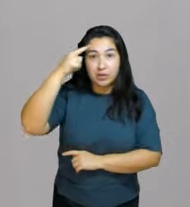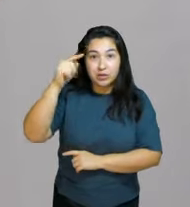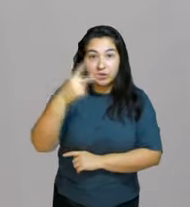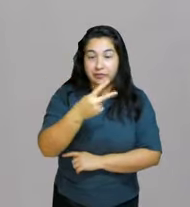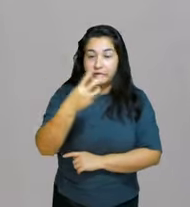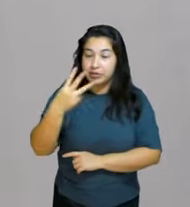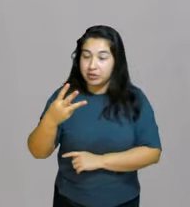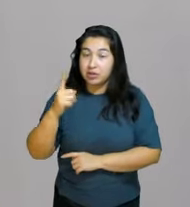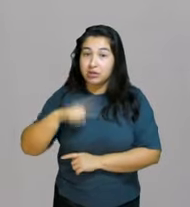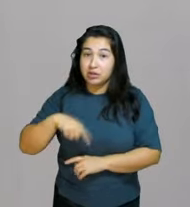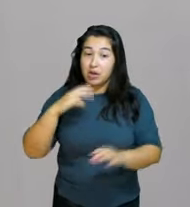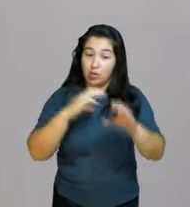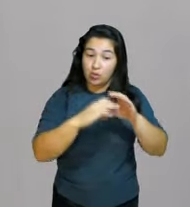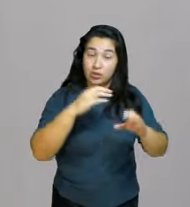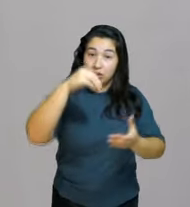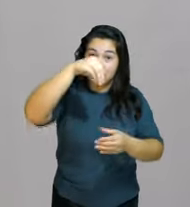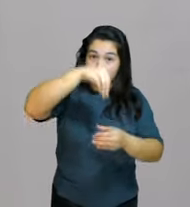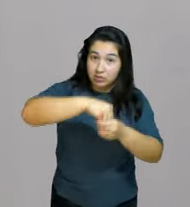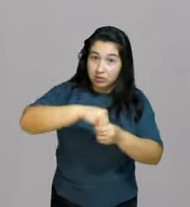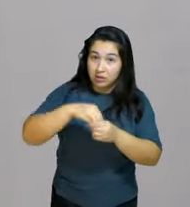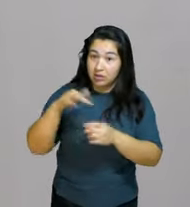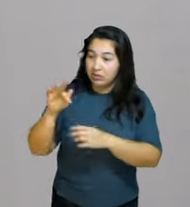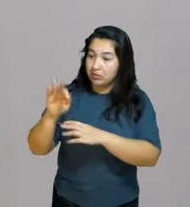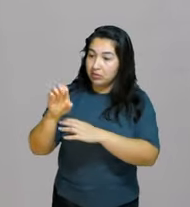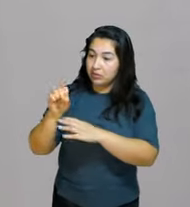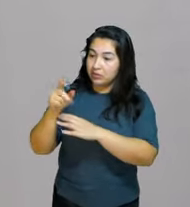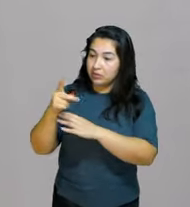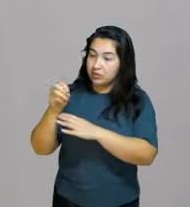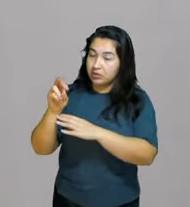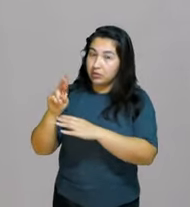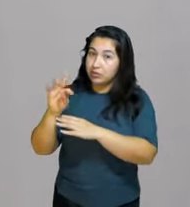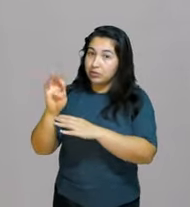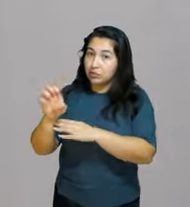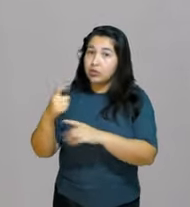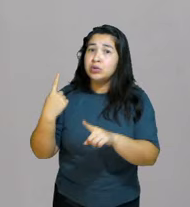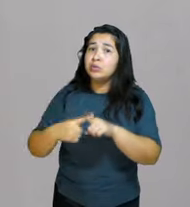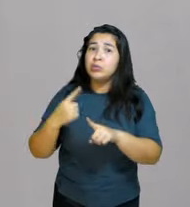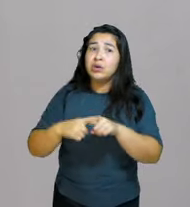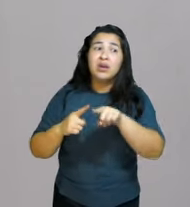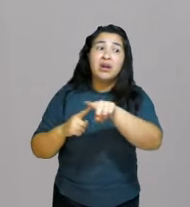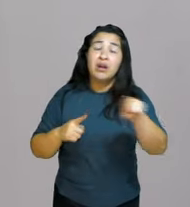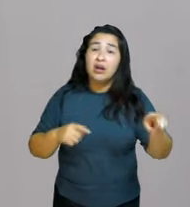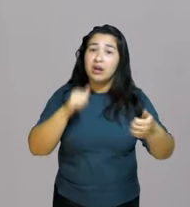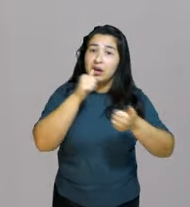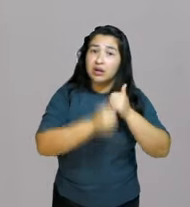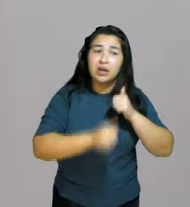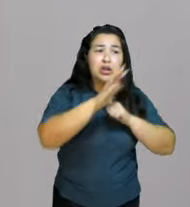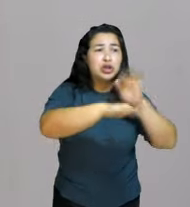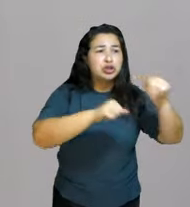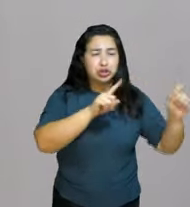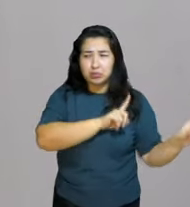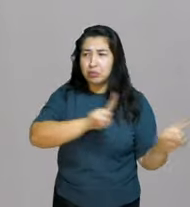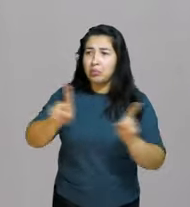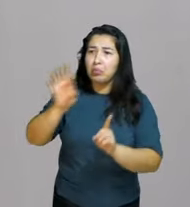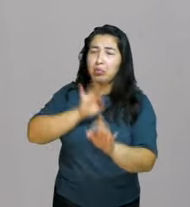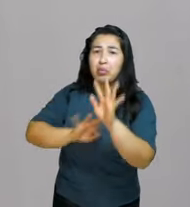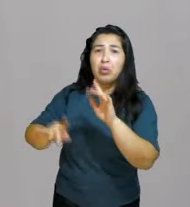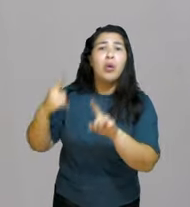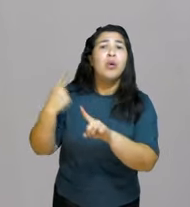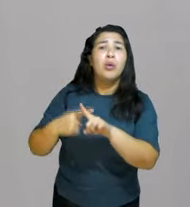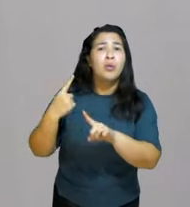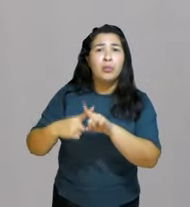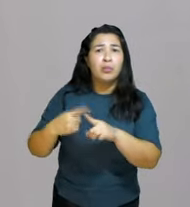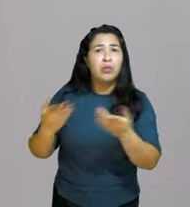uma comunicação interna dentro da FESPOR dizendo que não tinham árbitros. Por que que esses atletas foram chamados? Por que levar os atletas